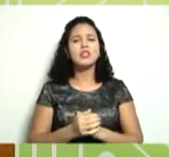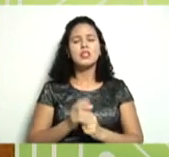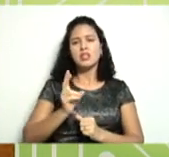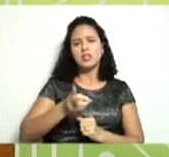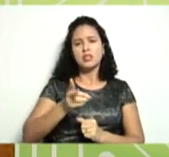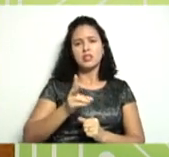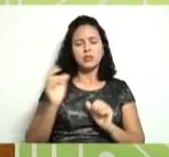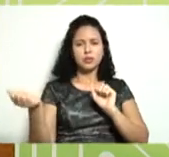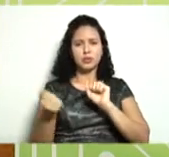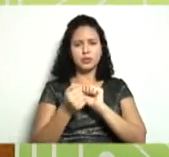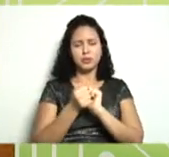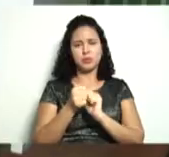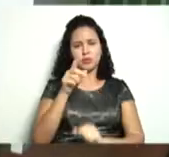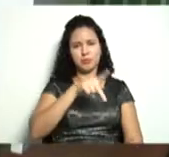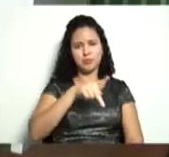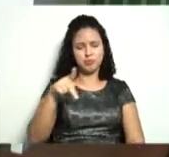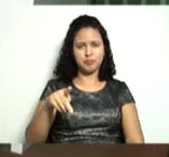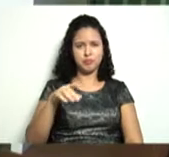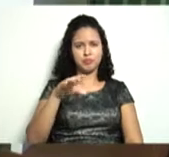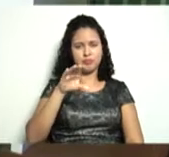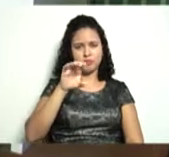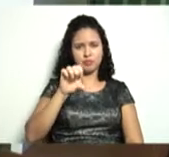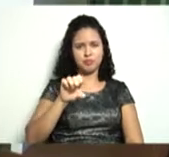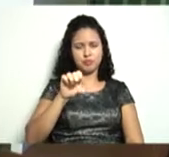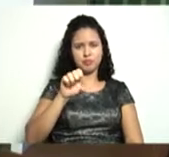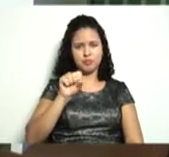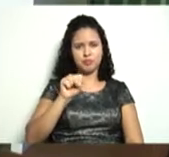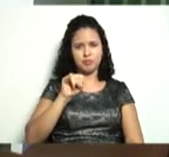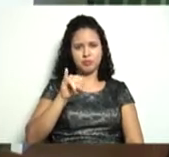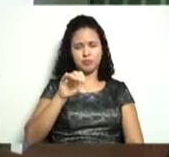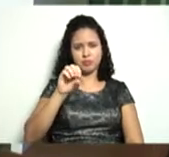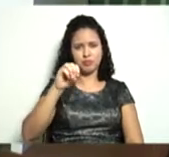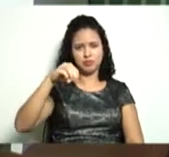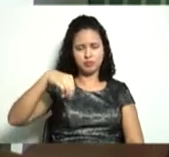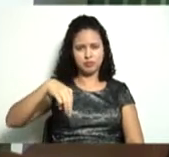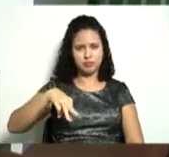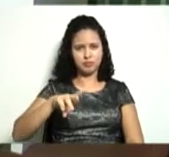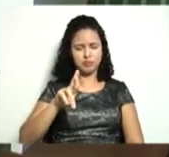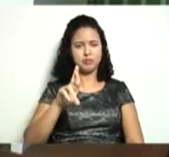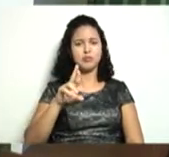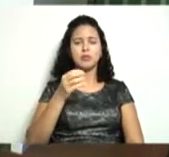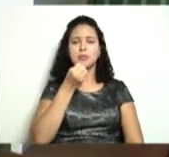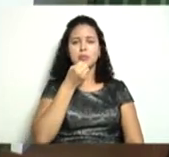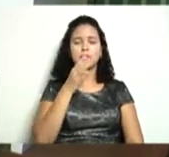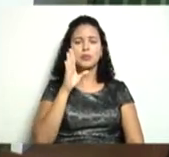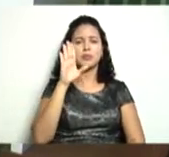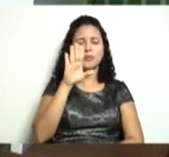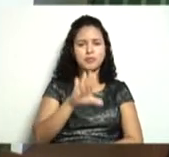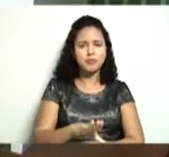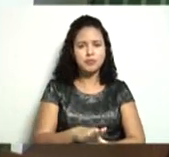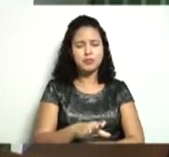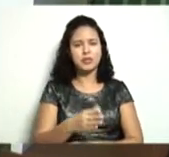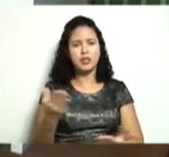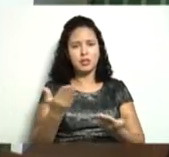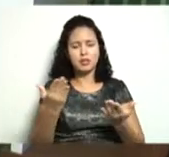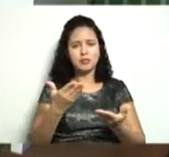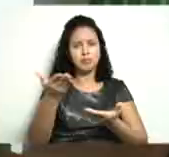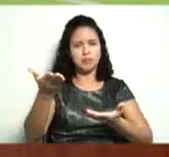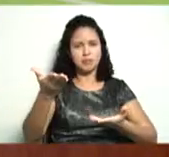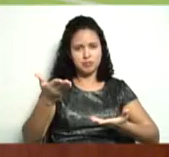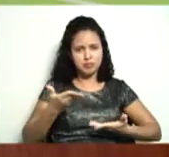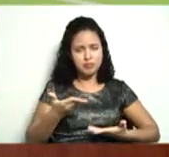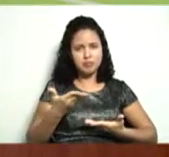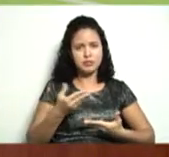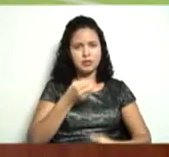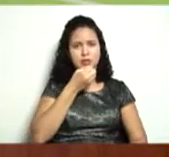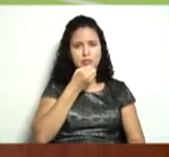está aqui comigo o professor Ziomar. Olá, olá, professor. Olá, professora. Boa tarde. Senhores, gostaria de cumprimentá-los,